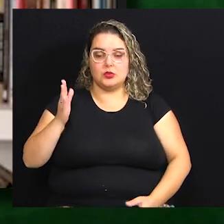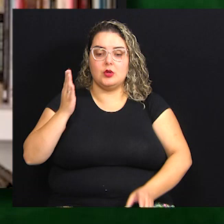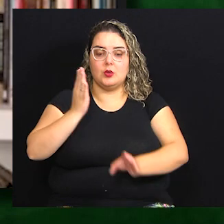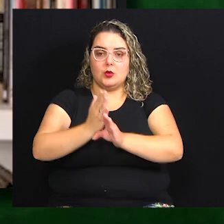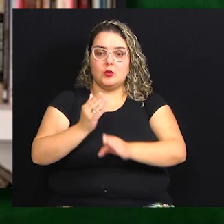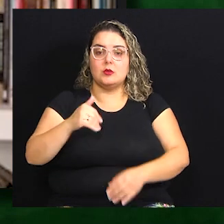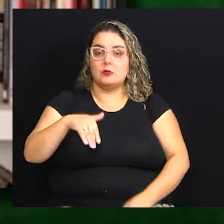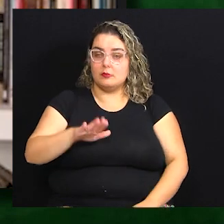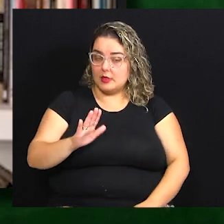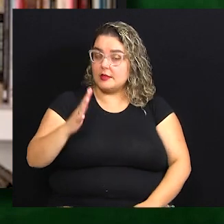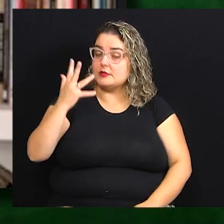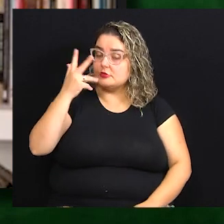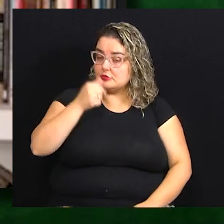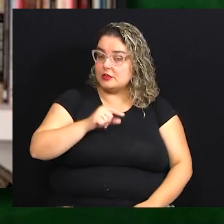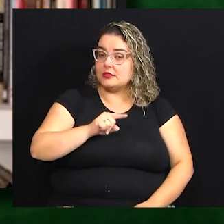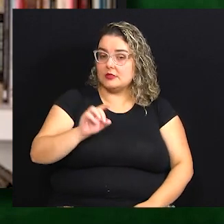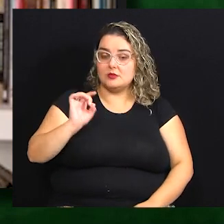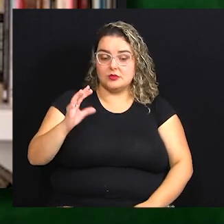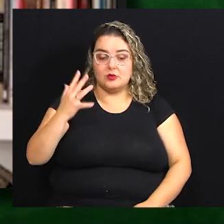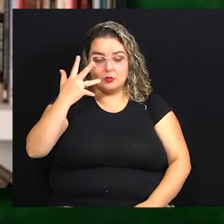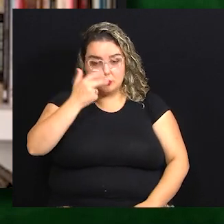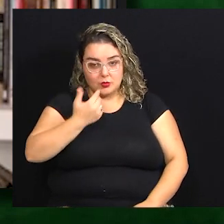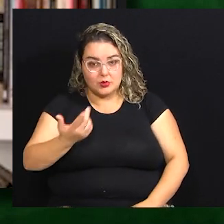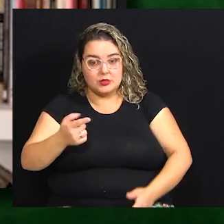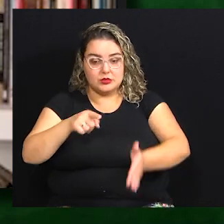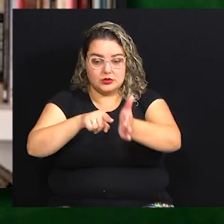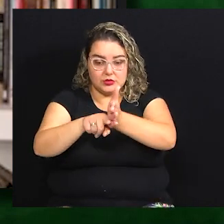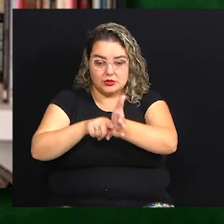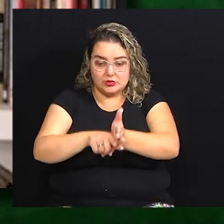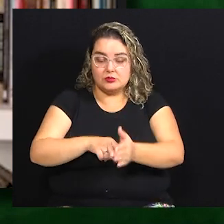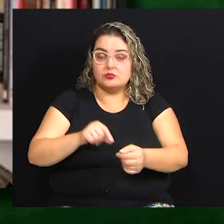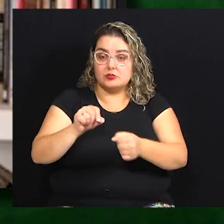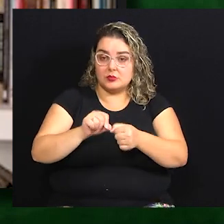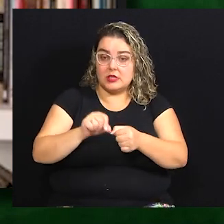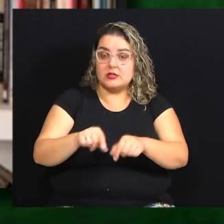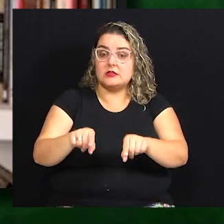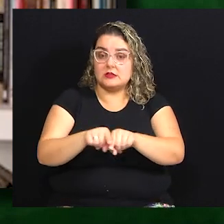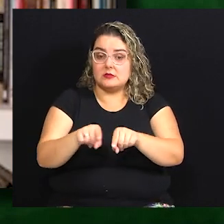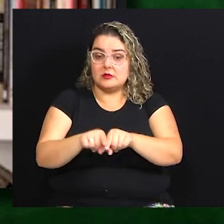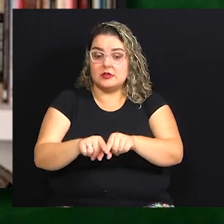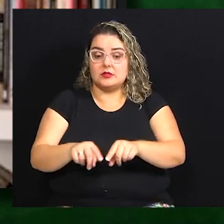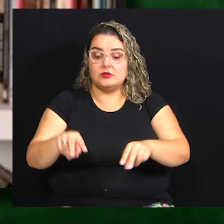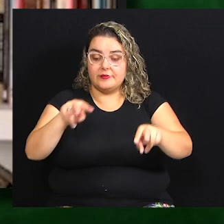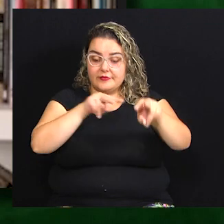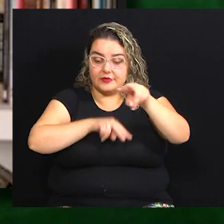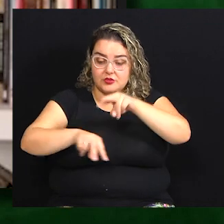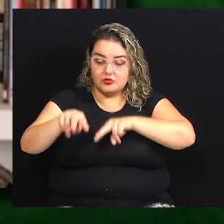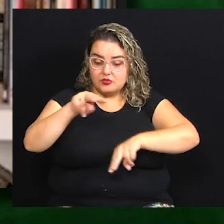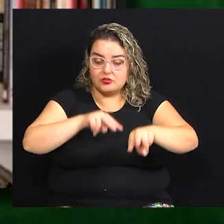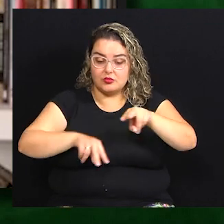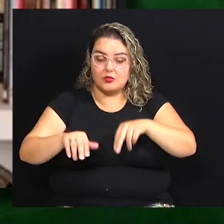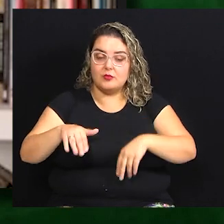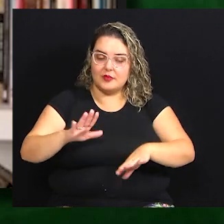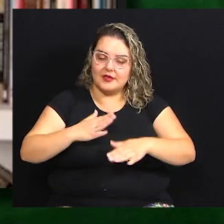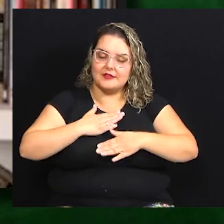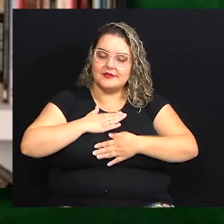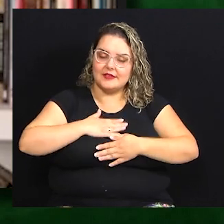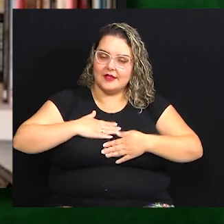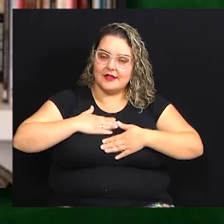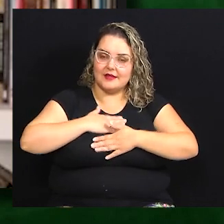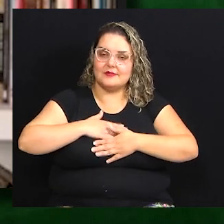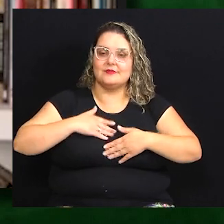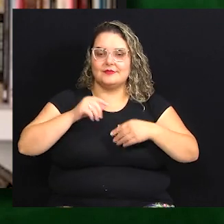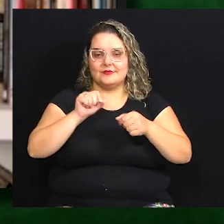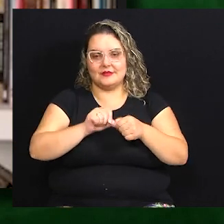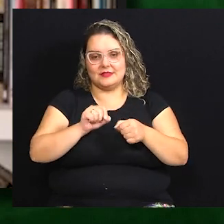uma prova mais bonita, não apenas bonita no sentido das perguntas que são feitas, mas também esteticamente terá uma prova mais agradável de